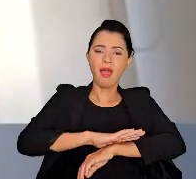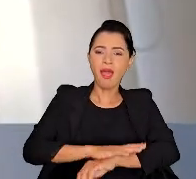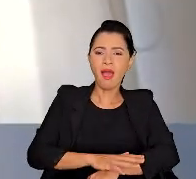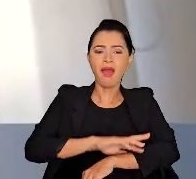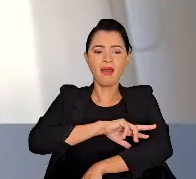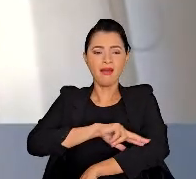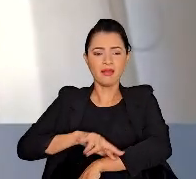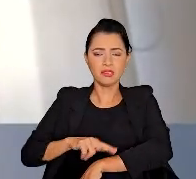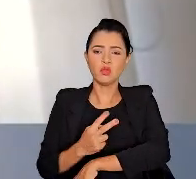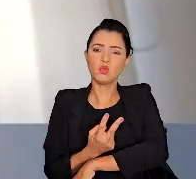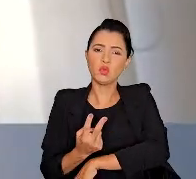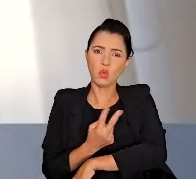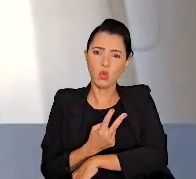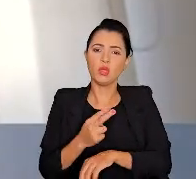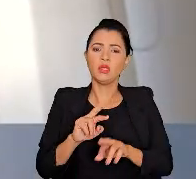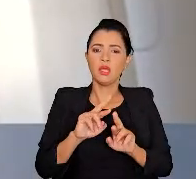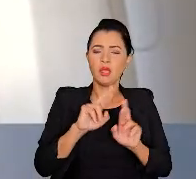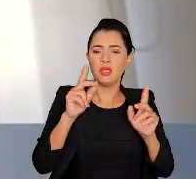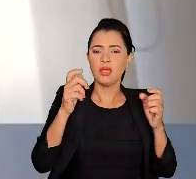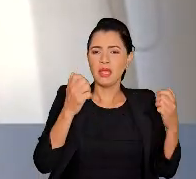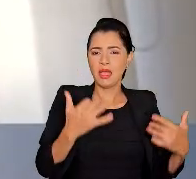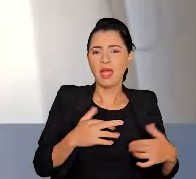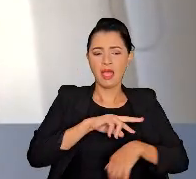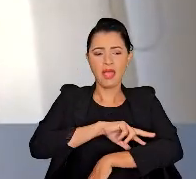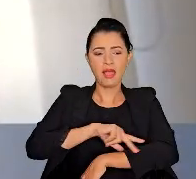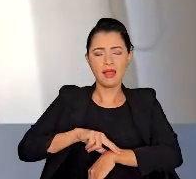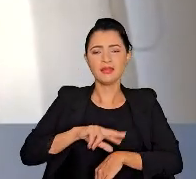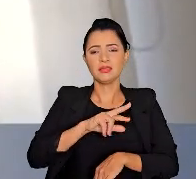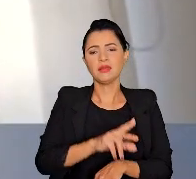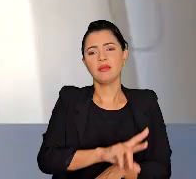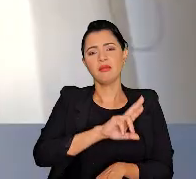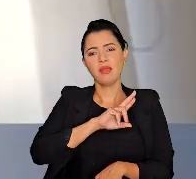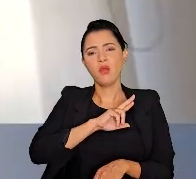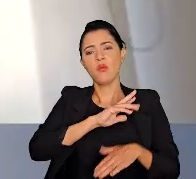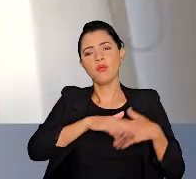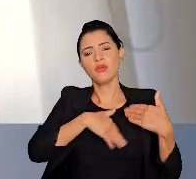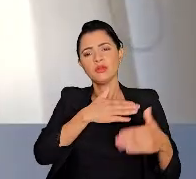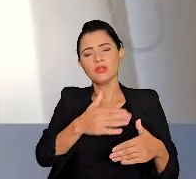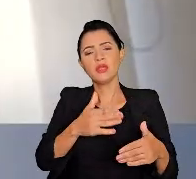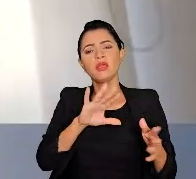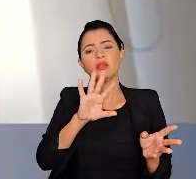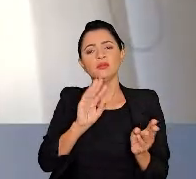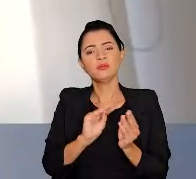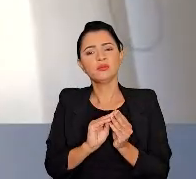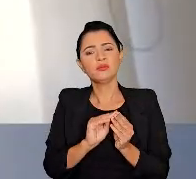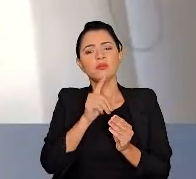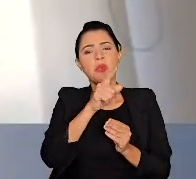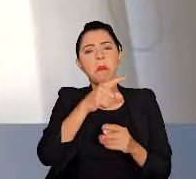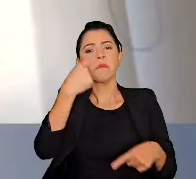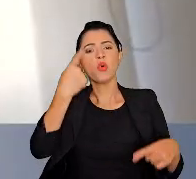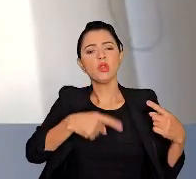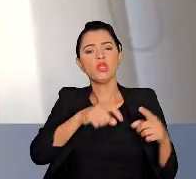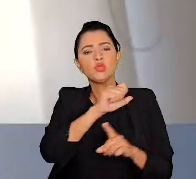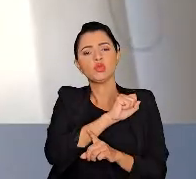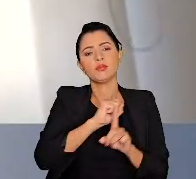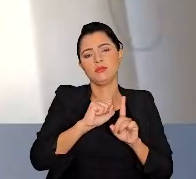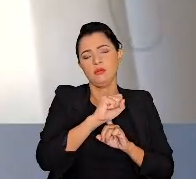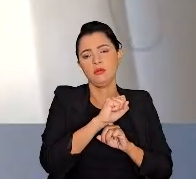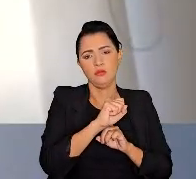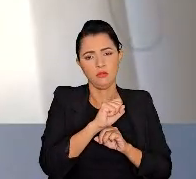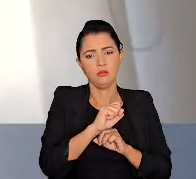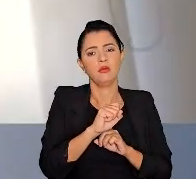A divisão dos seres humanos em raças resulta de um processo de conteúdo meramente político-social.